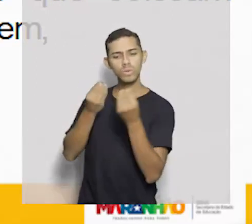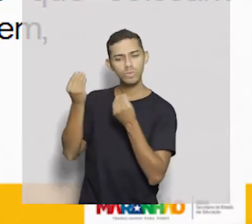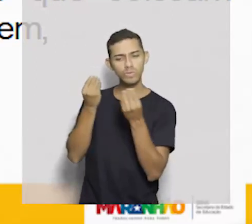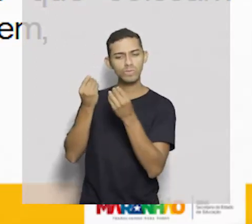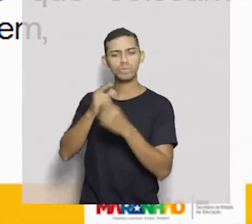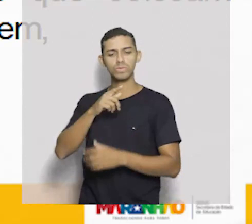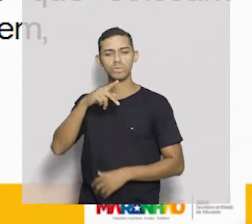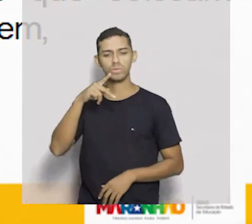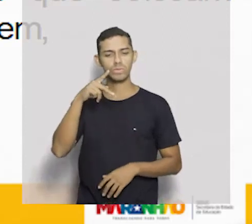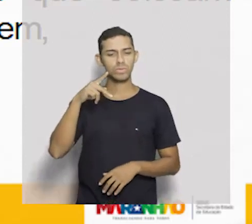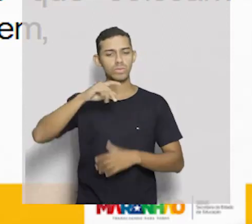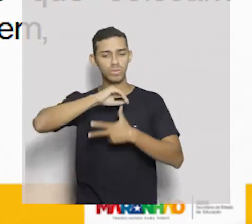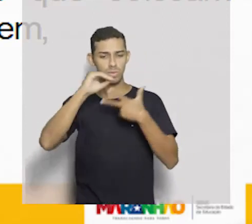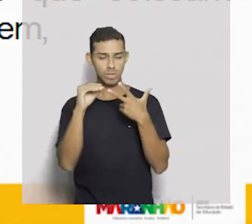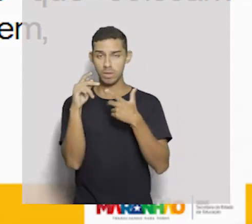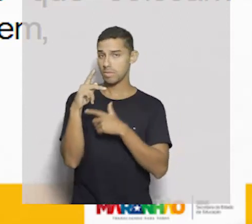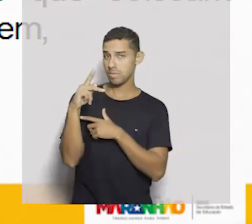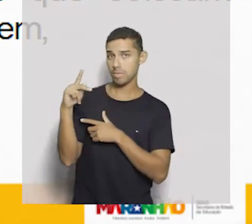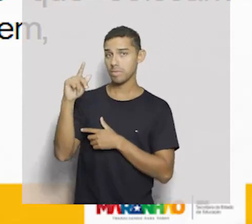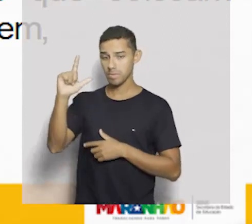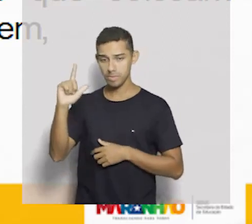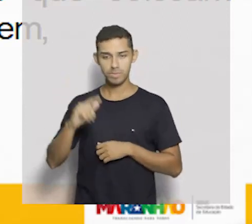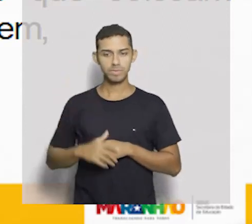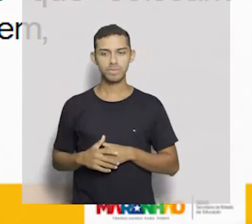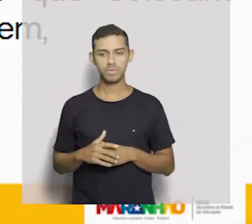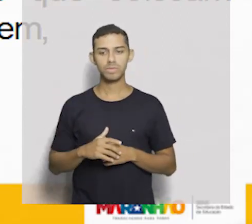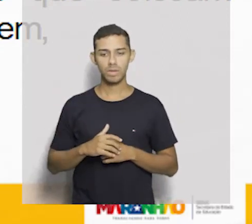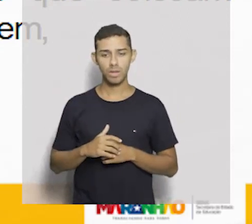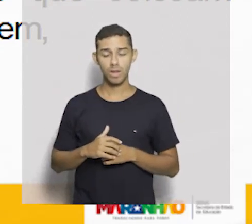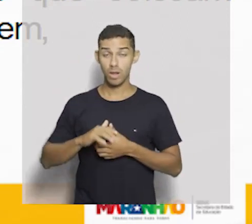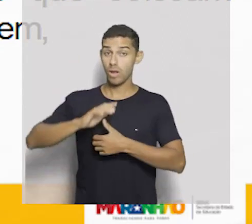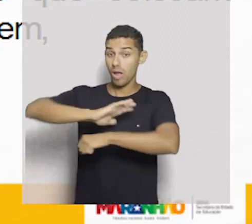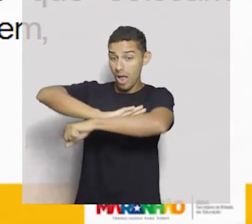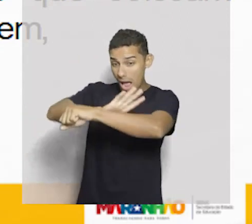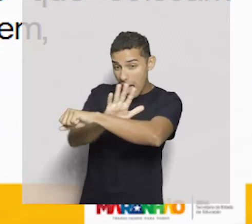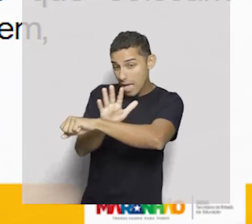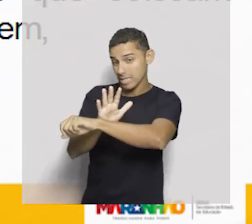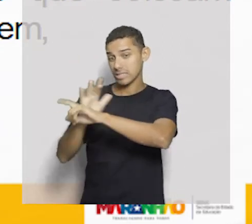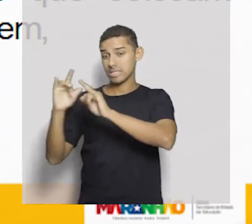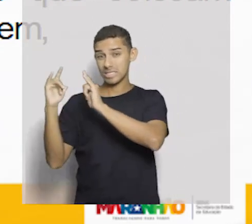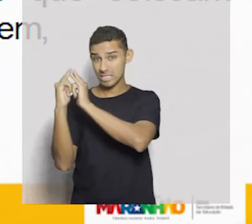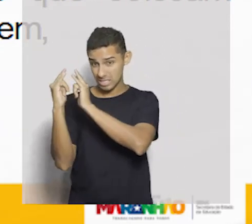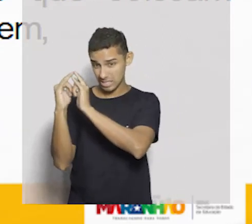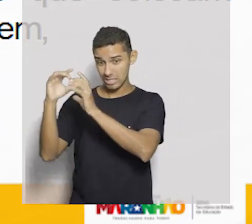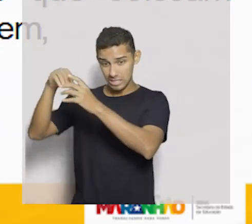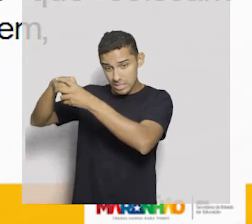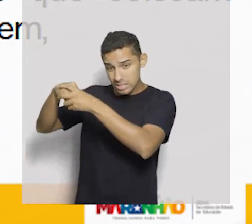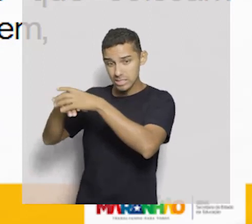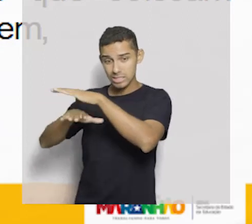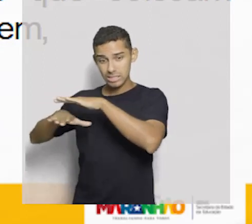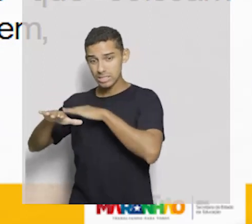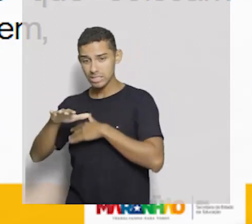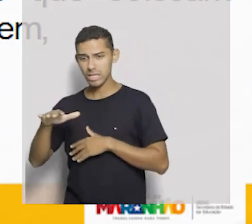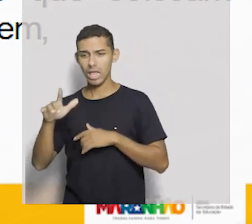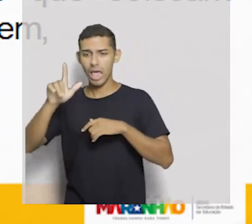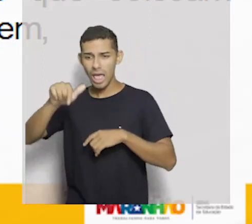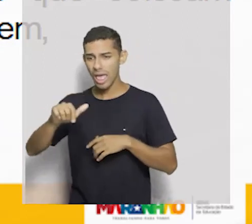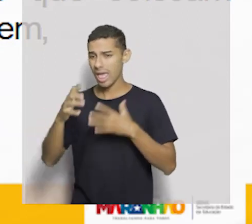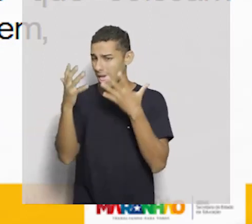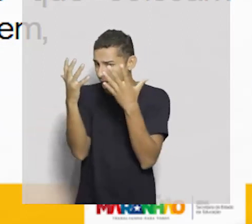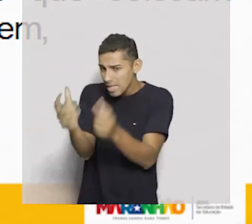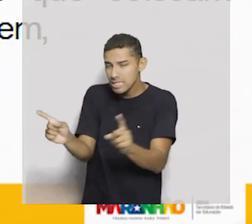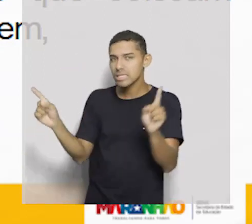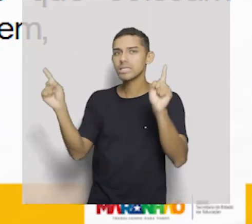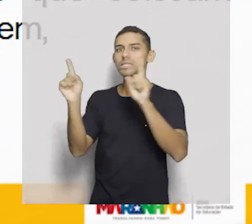Olha só o racismo institucional é A negação coletiva de uma